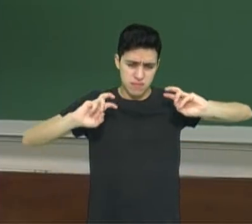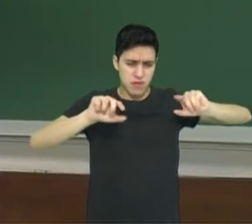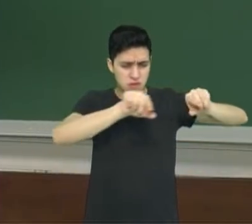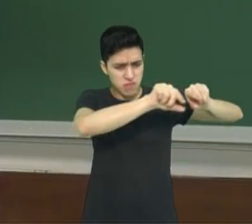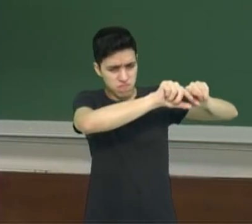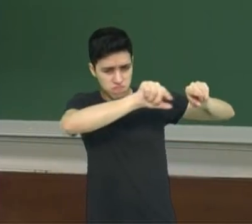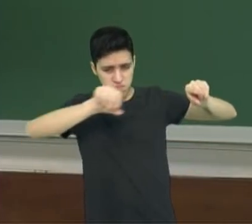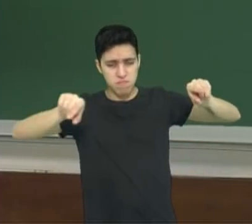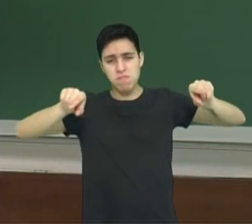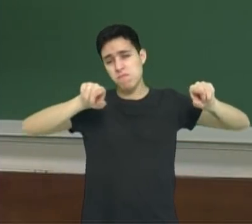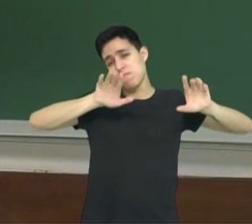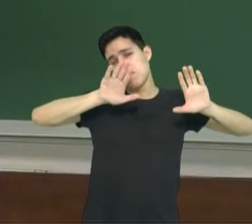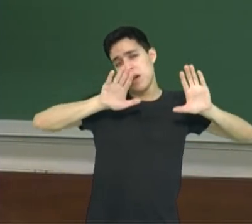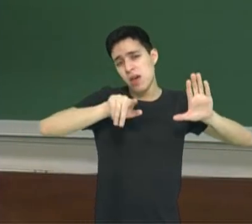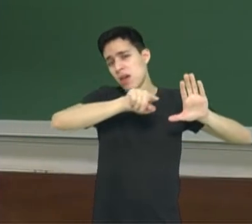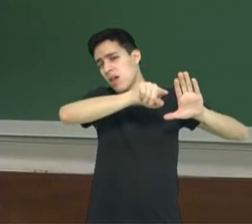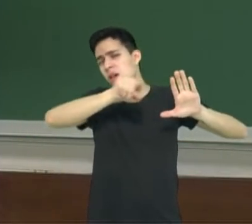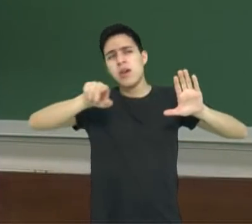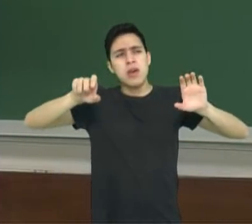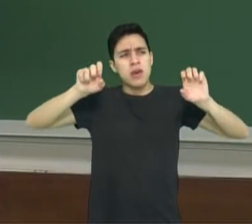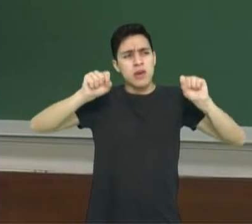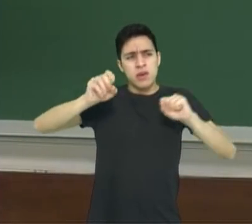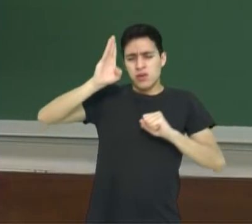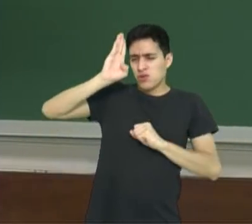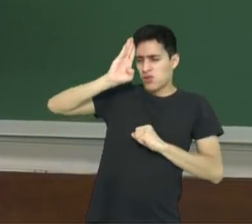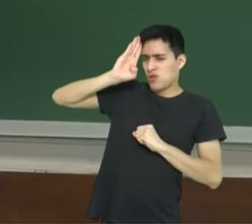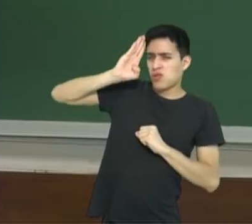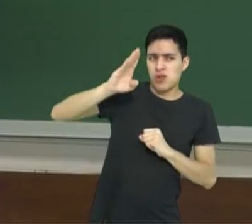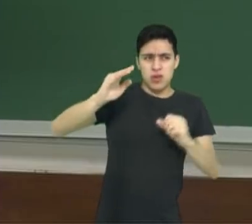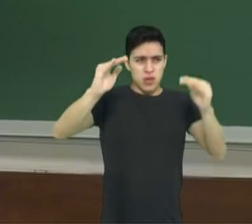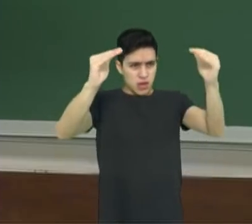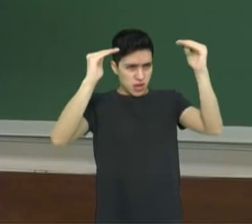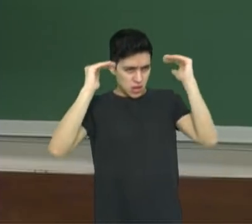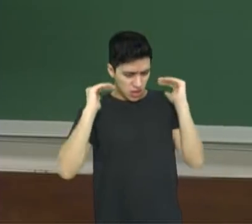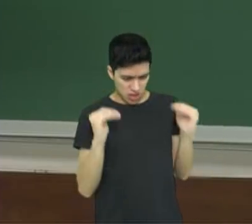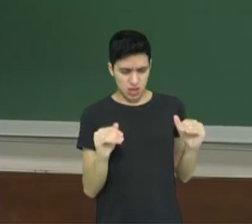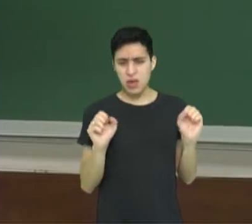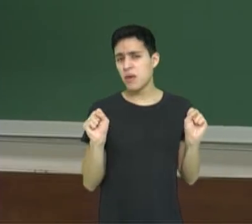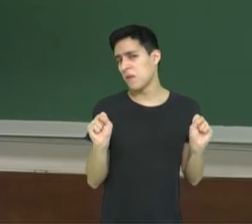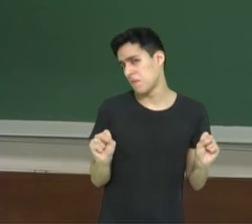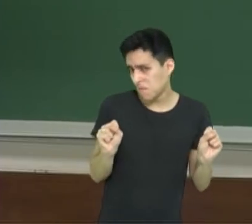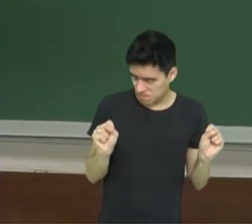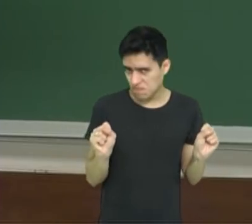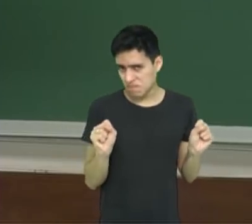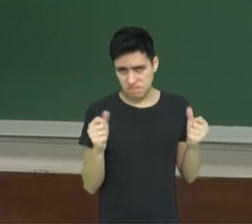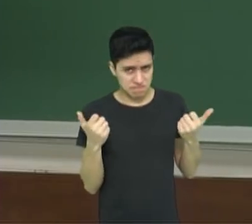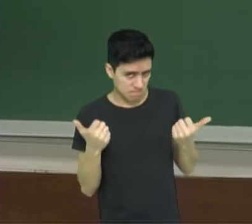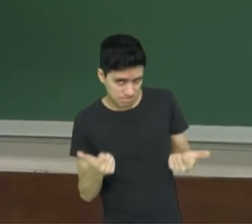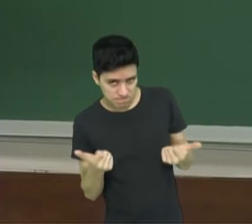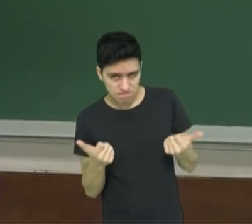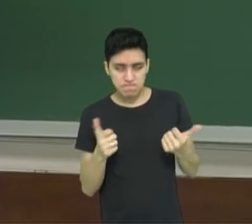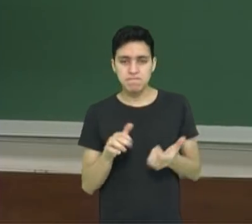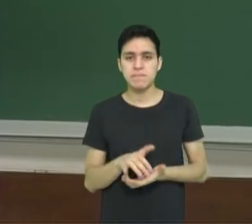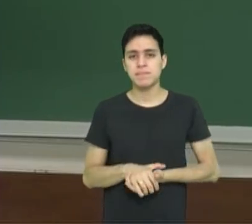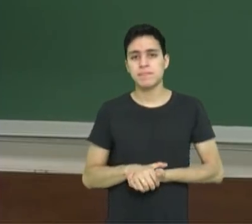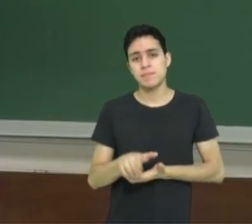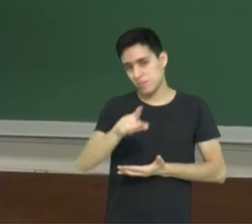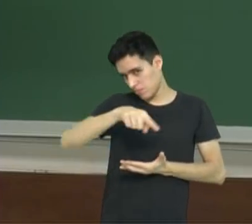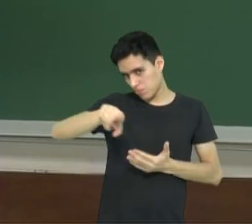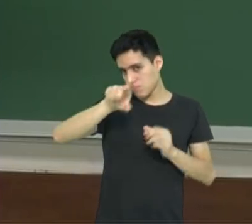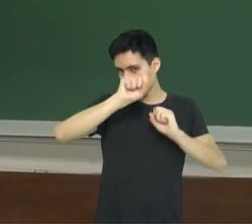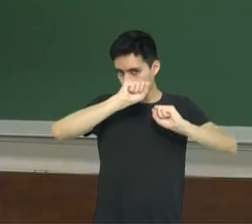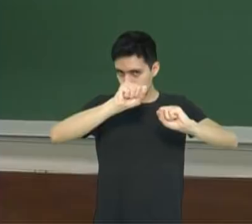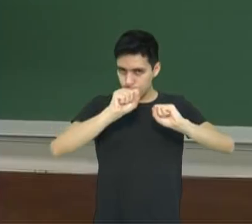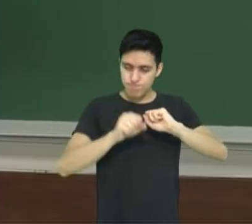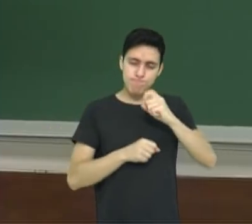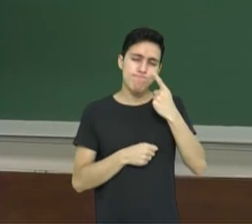já podem, aí em casa, pular direto desse sistema para essa linha aqui, tá bom?